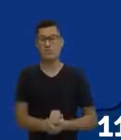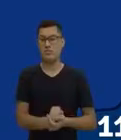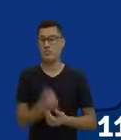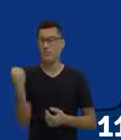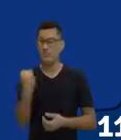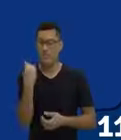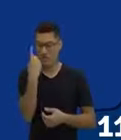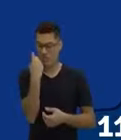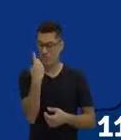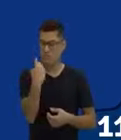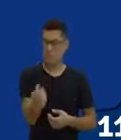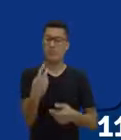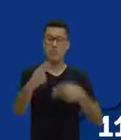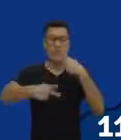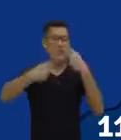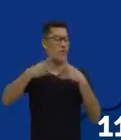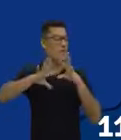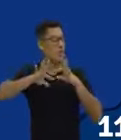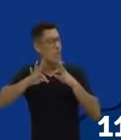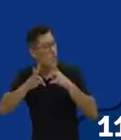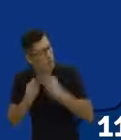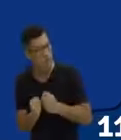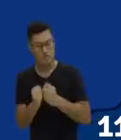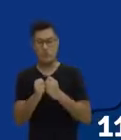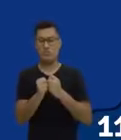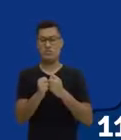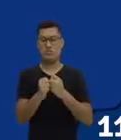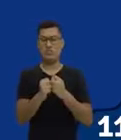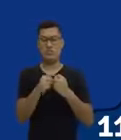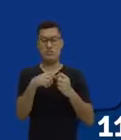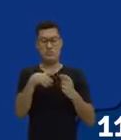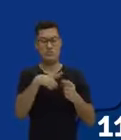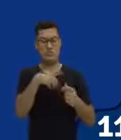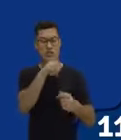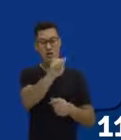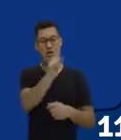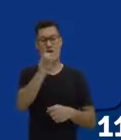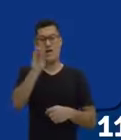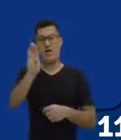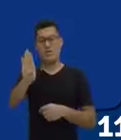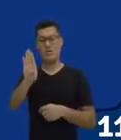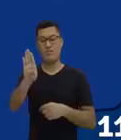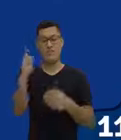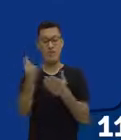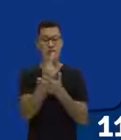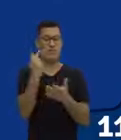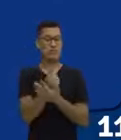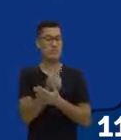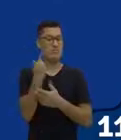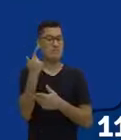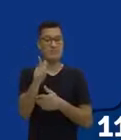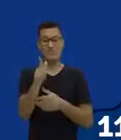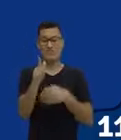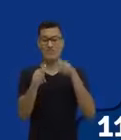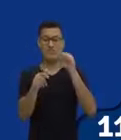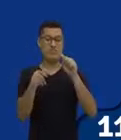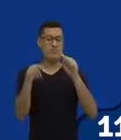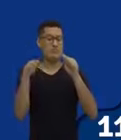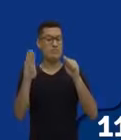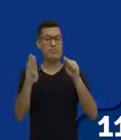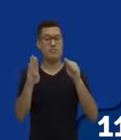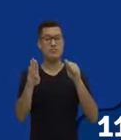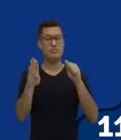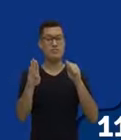pode olhar por ela ter todos os elementos ou não, né? Uhum. Se tiver o A e o B aparecendo, né? Se tiver o A e B aparecendo, aí ela é